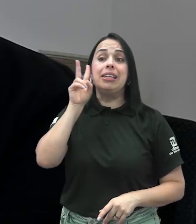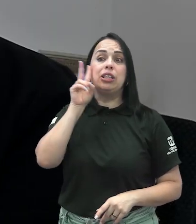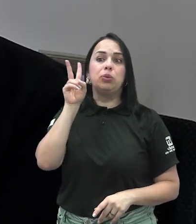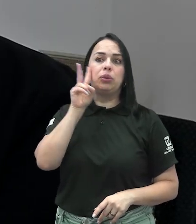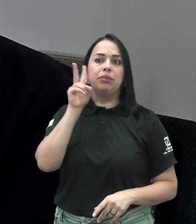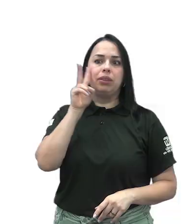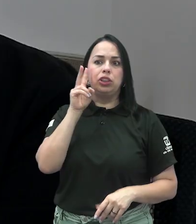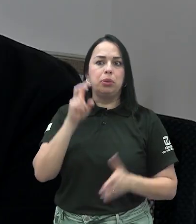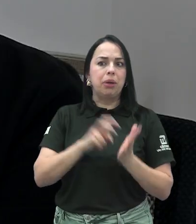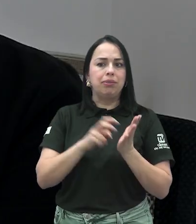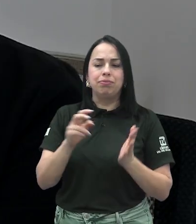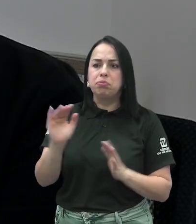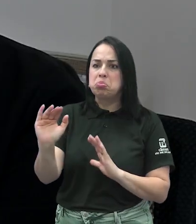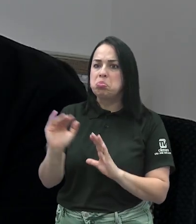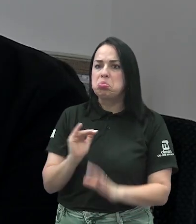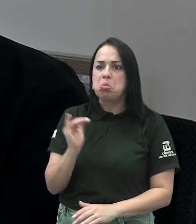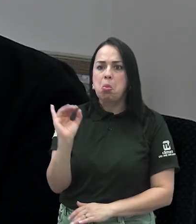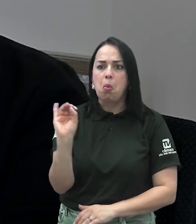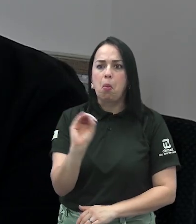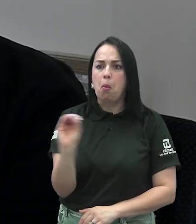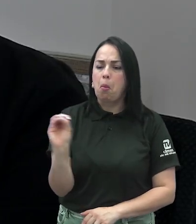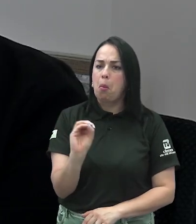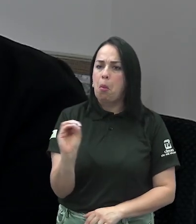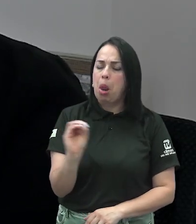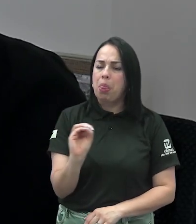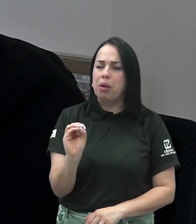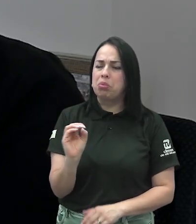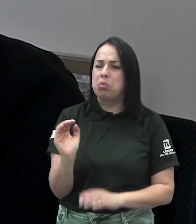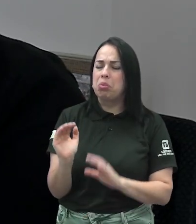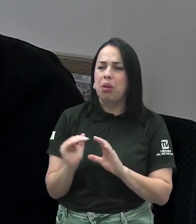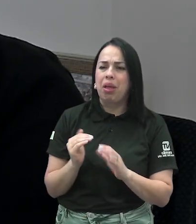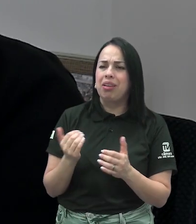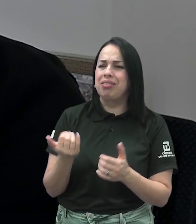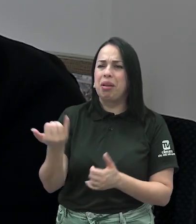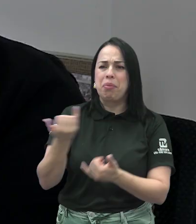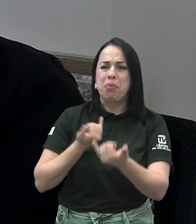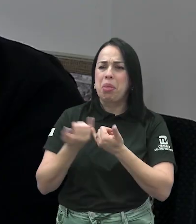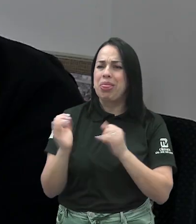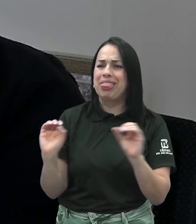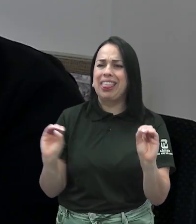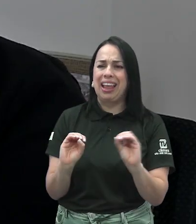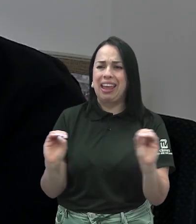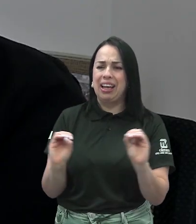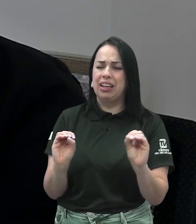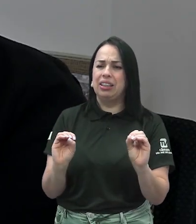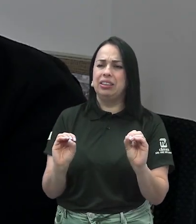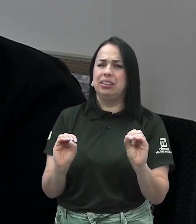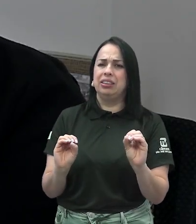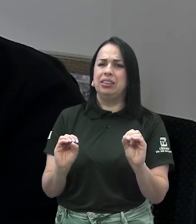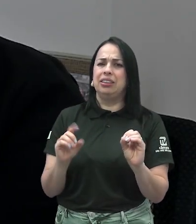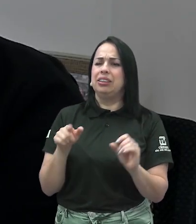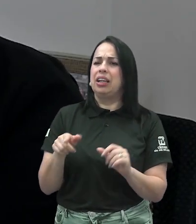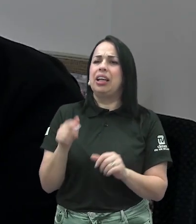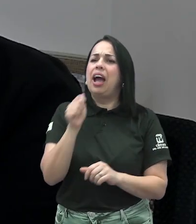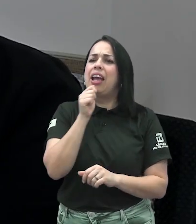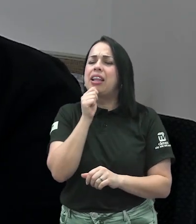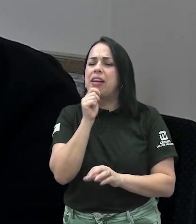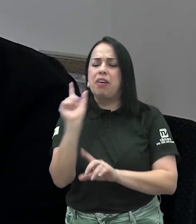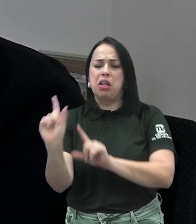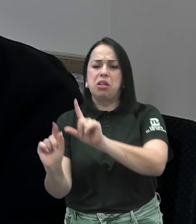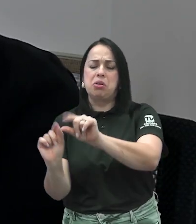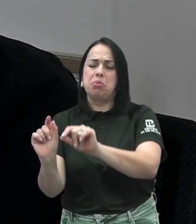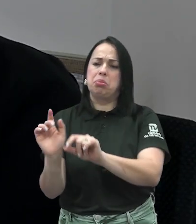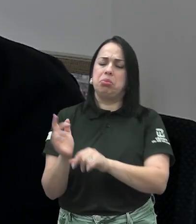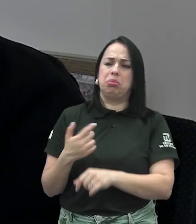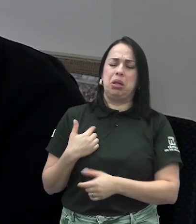no final de semana. Na segunda-feira, logo pela manhã, eu não recebi nenhuma mensagem, nenhum e-mail da loja me informando que